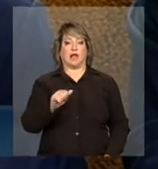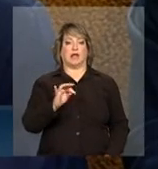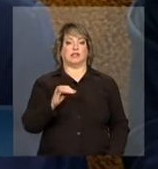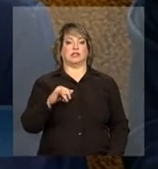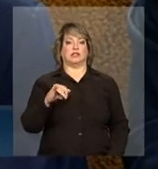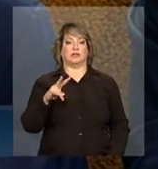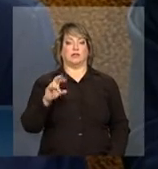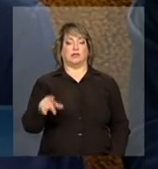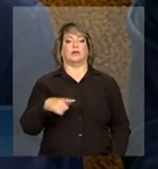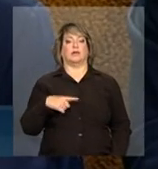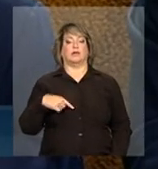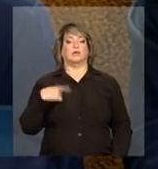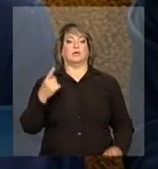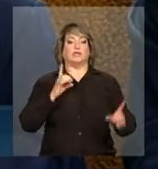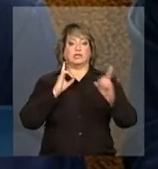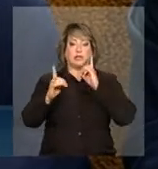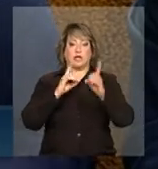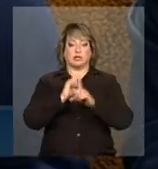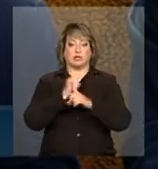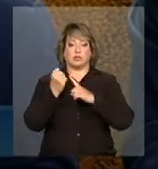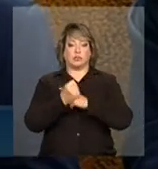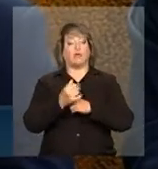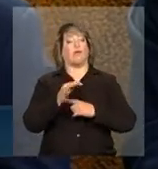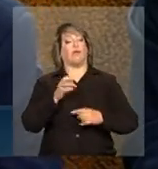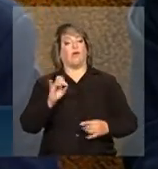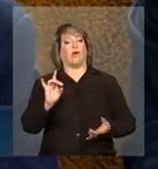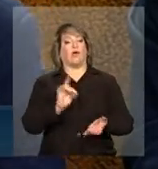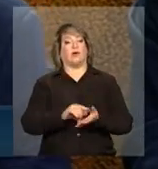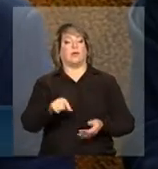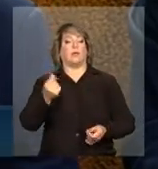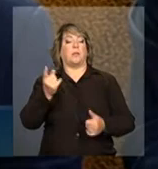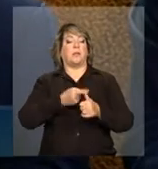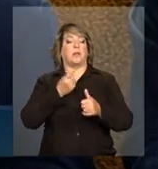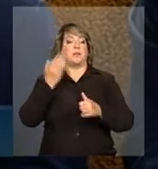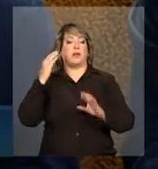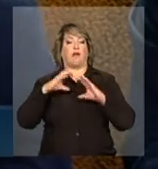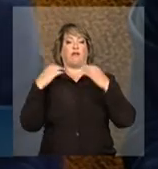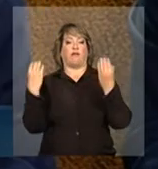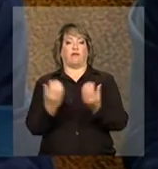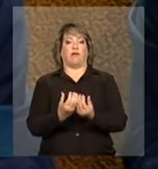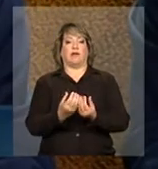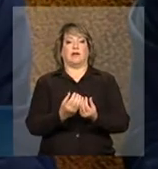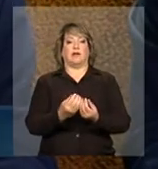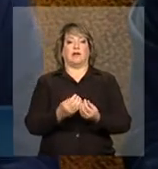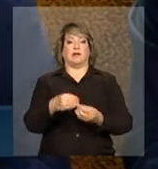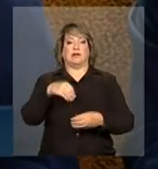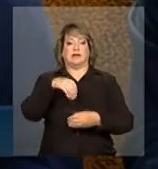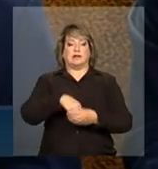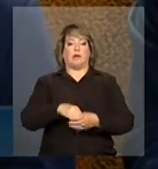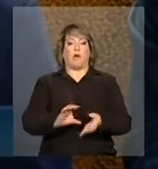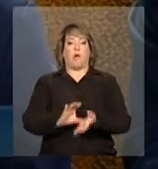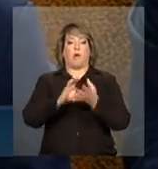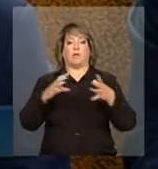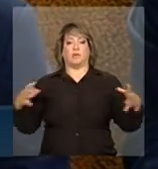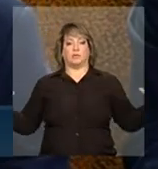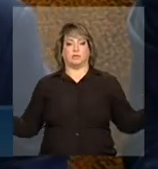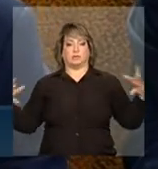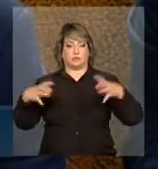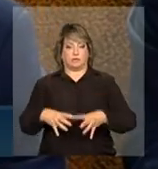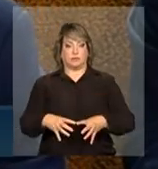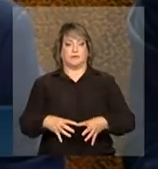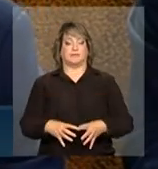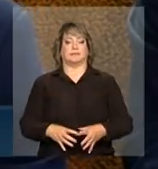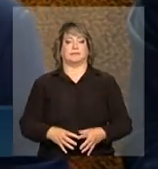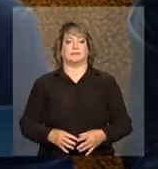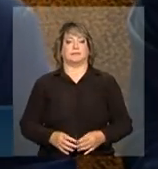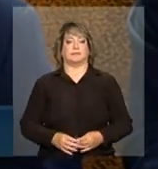dos diálogos sociais foi justamente o primeiro Fórum Interconselhos, que a gente realiza